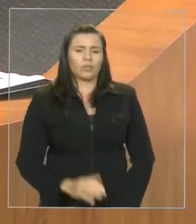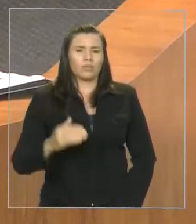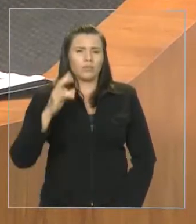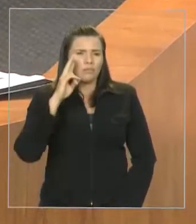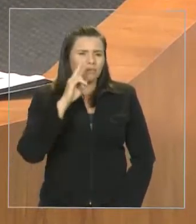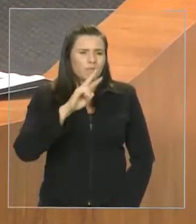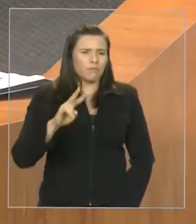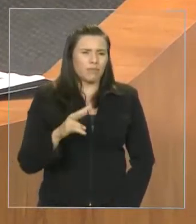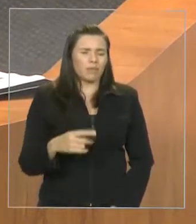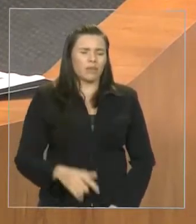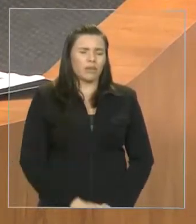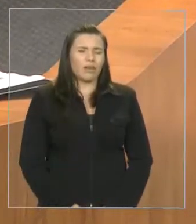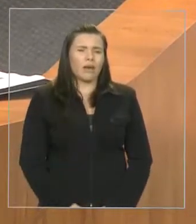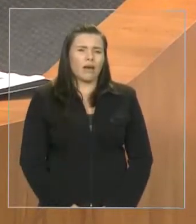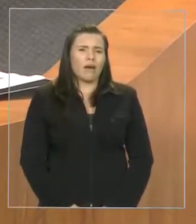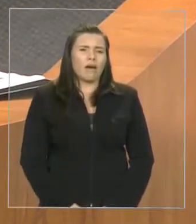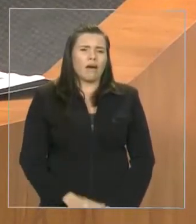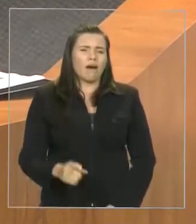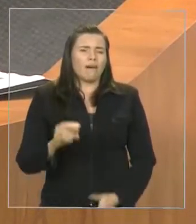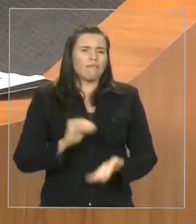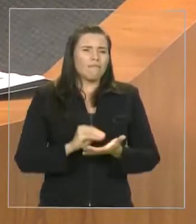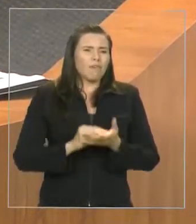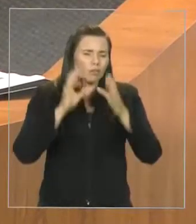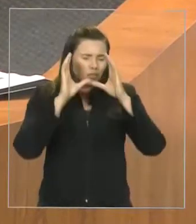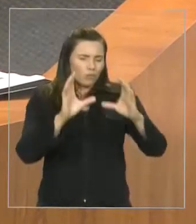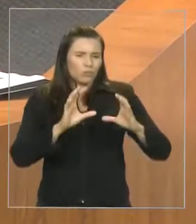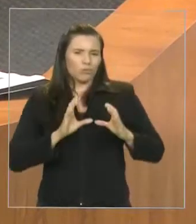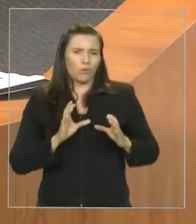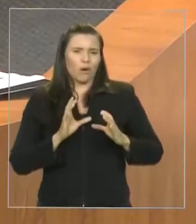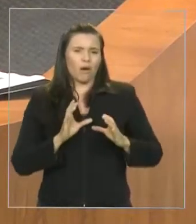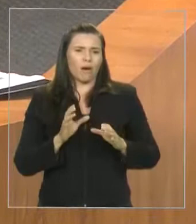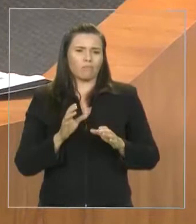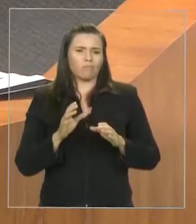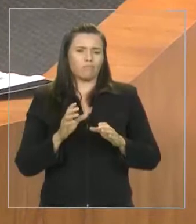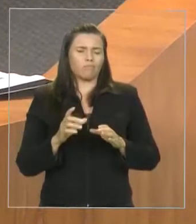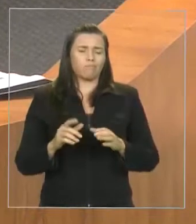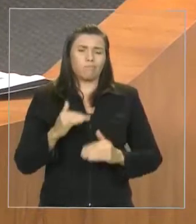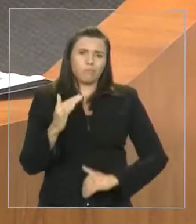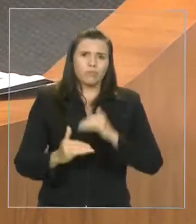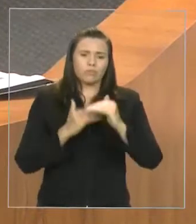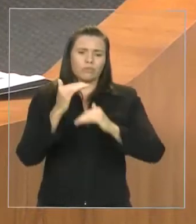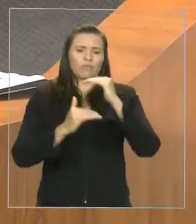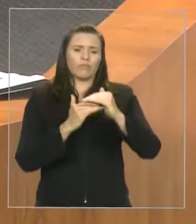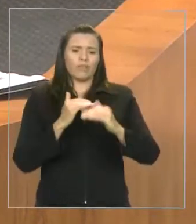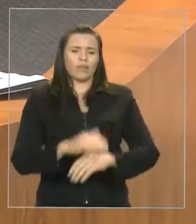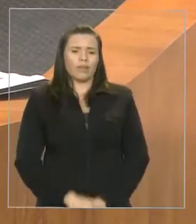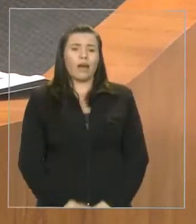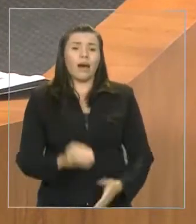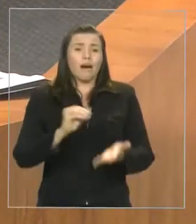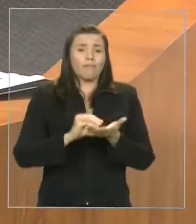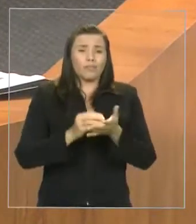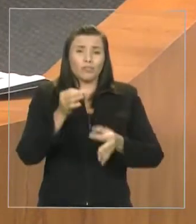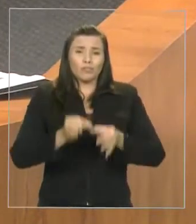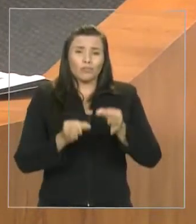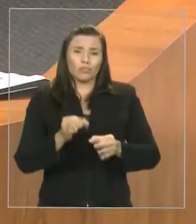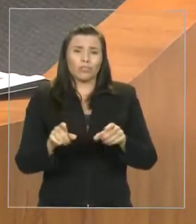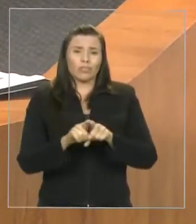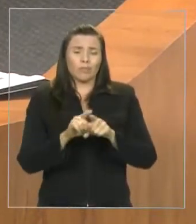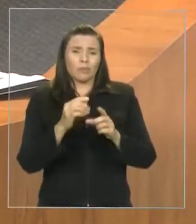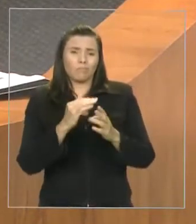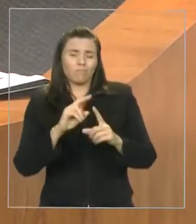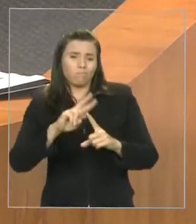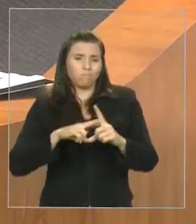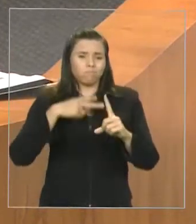ver prosperar a desonra, de tanto ver crescer a injustiça, de tanto ver agigantarem-se os poderes nas mãos dos